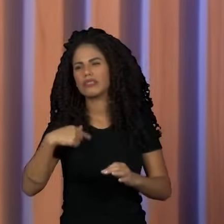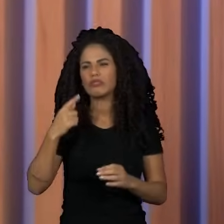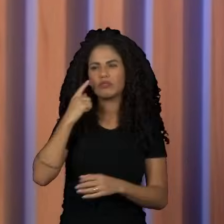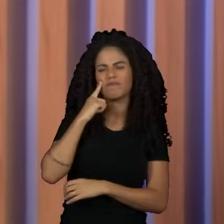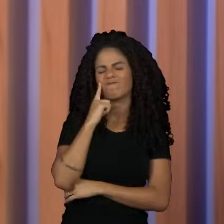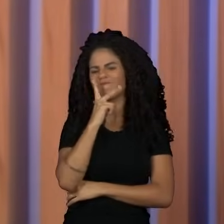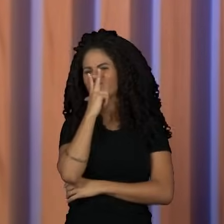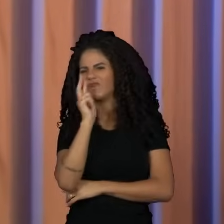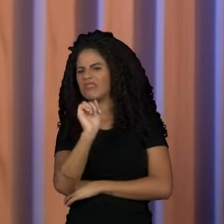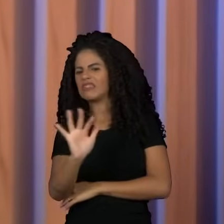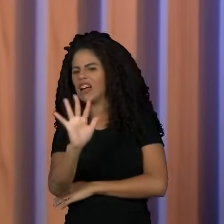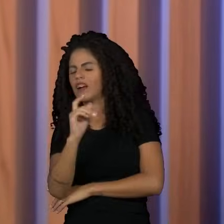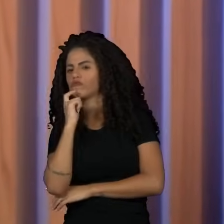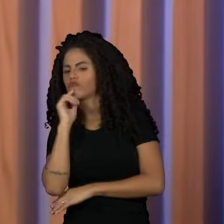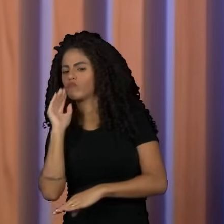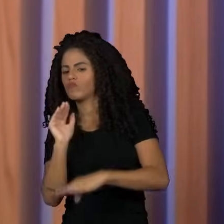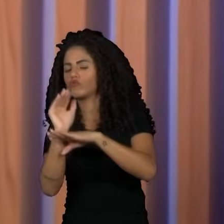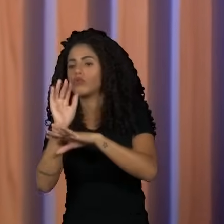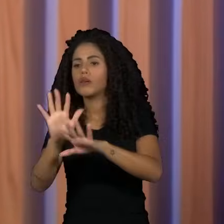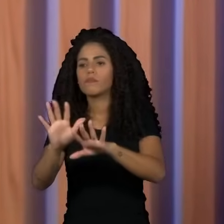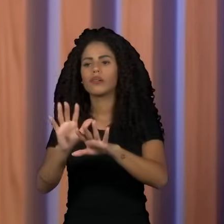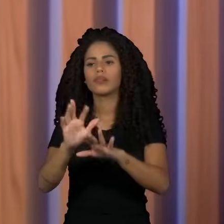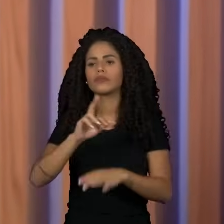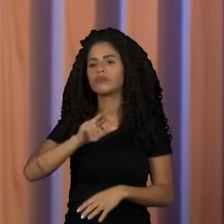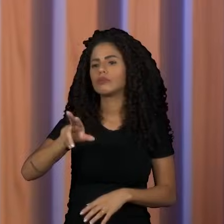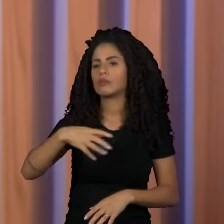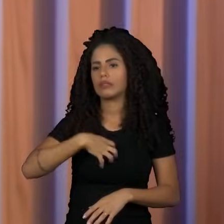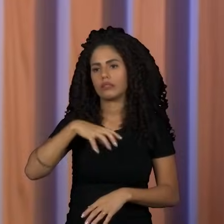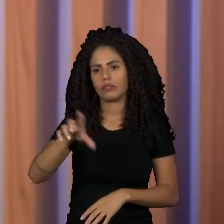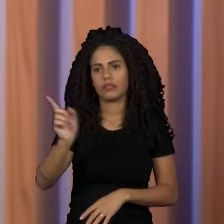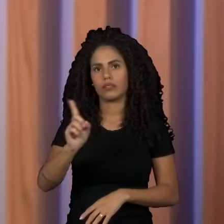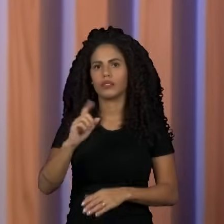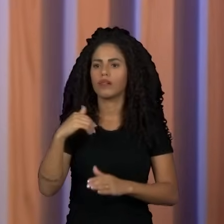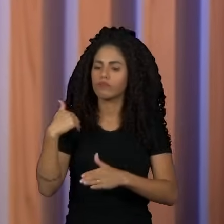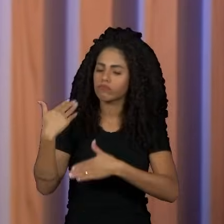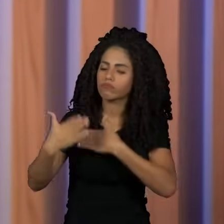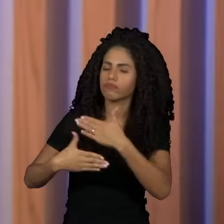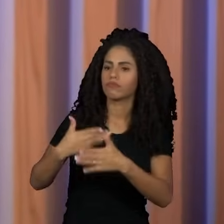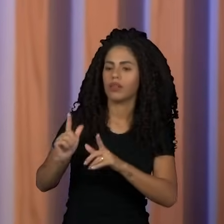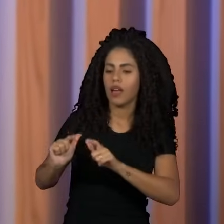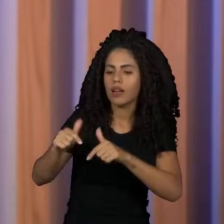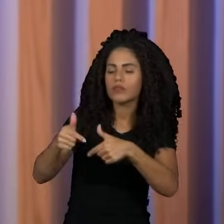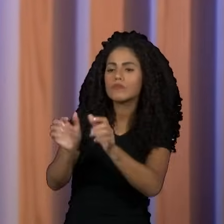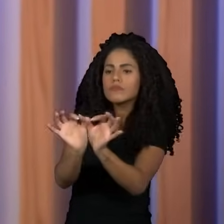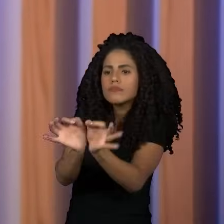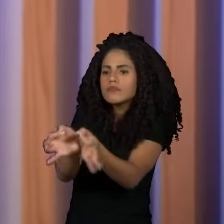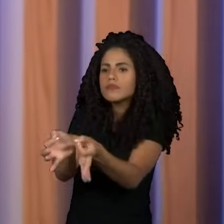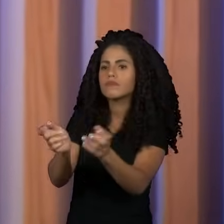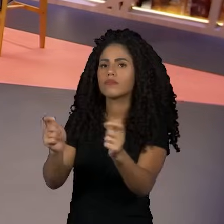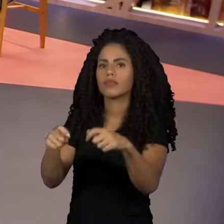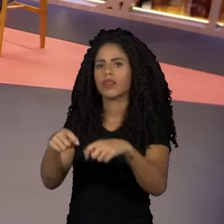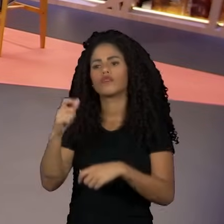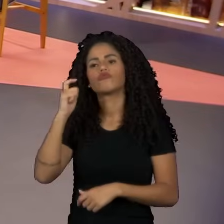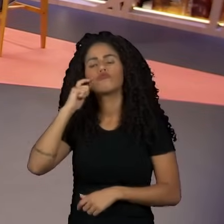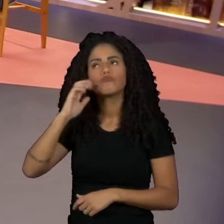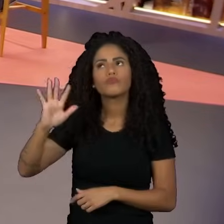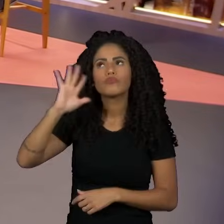tá ajudando, né? Mas são ações muito pequenas se a gente for